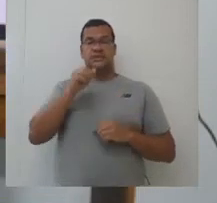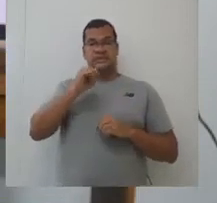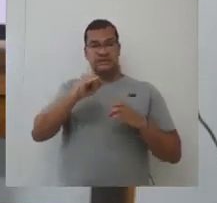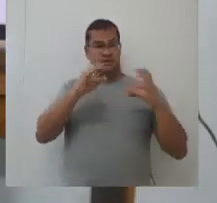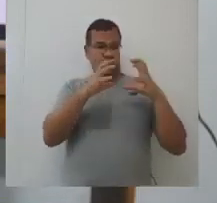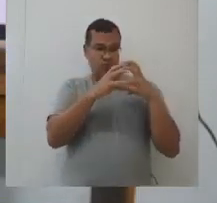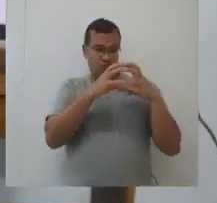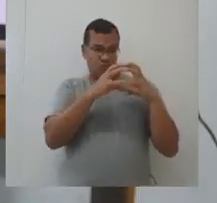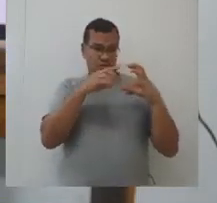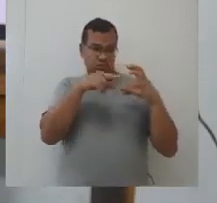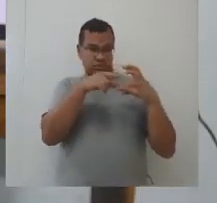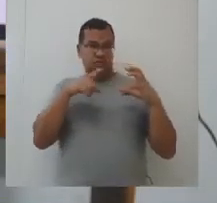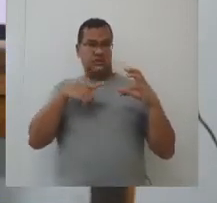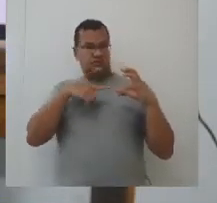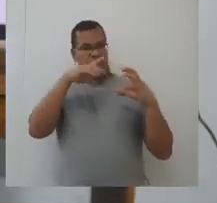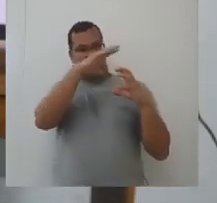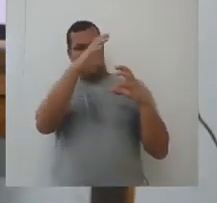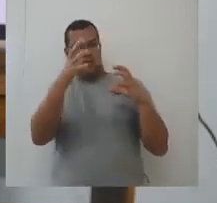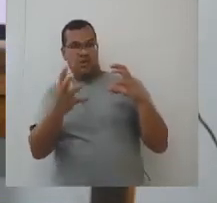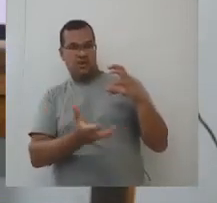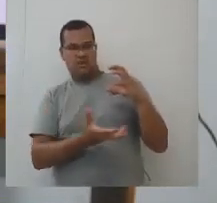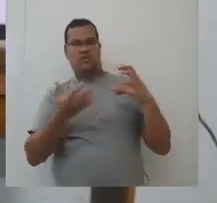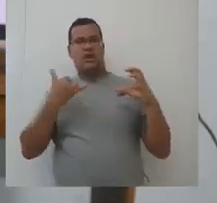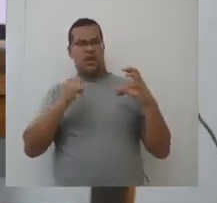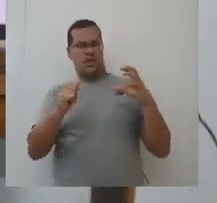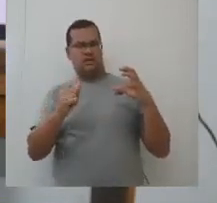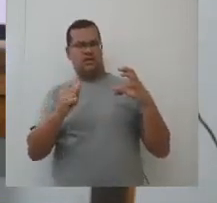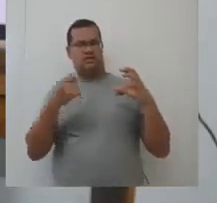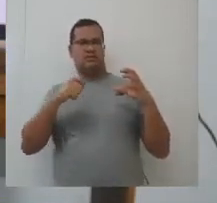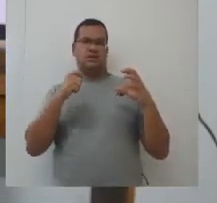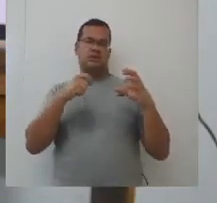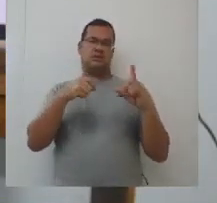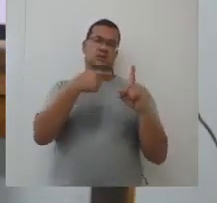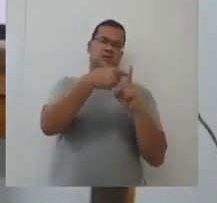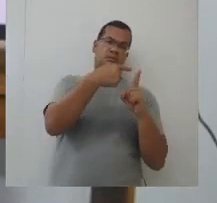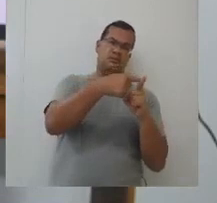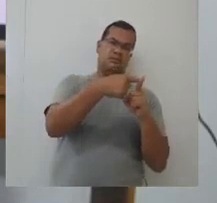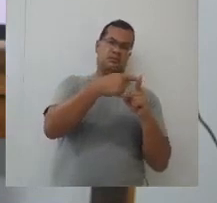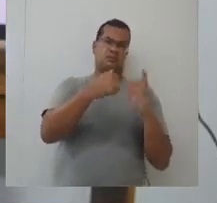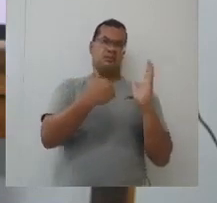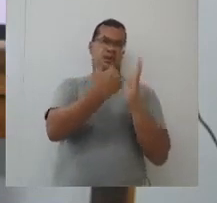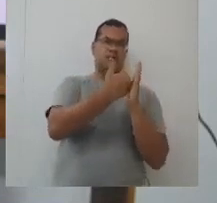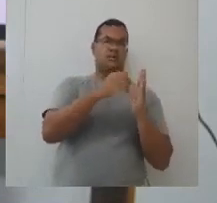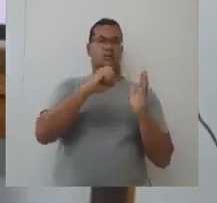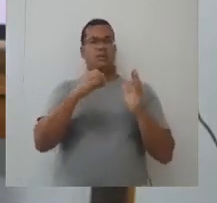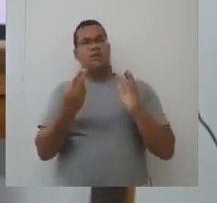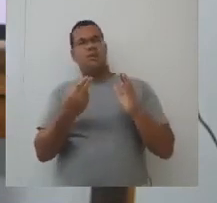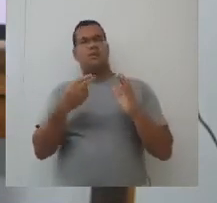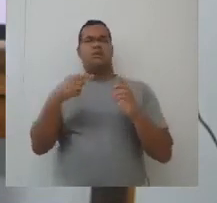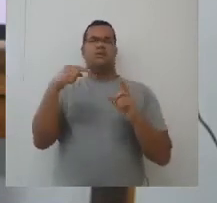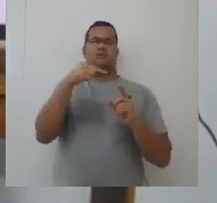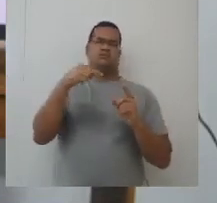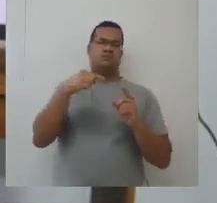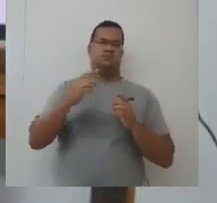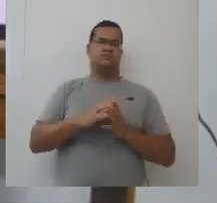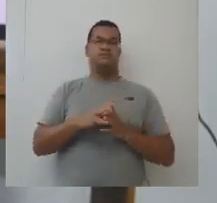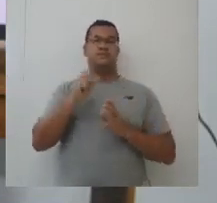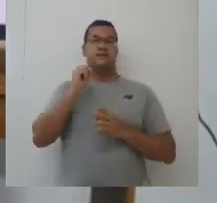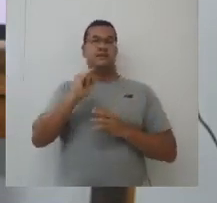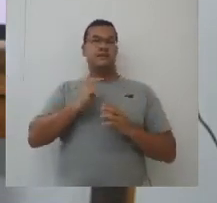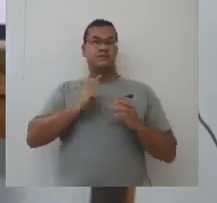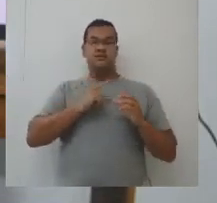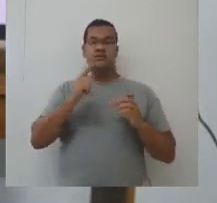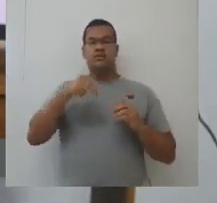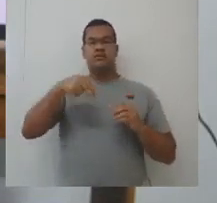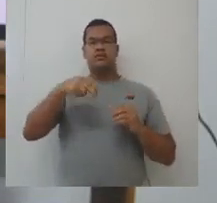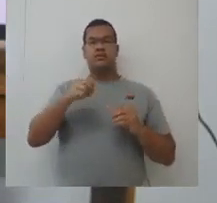corpo produza campo elétrico, ele tem que ter excesso de carga, ou positiva ou negativa. Porque se ele for